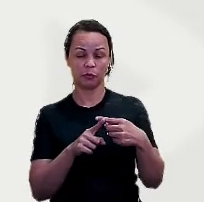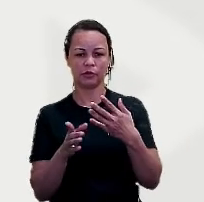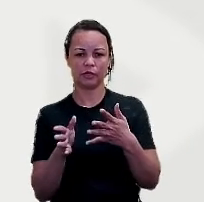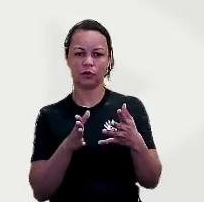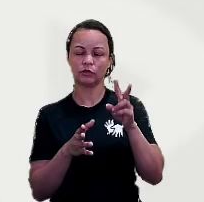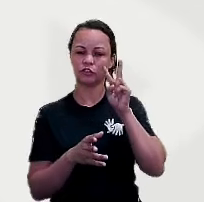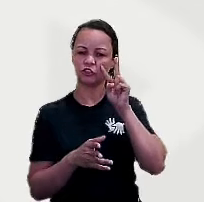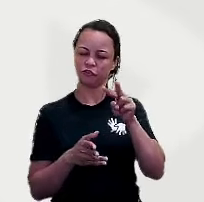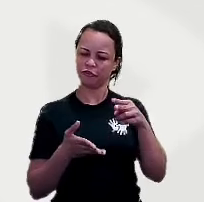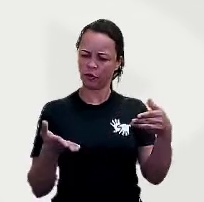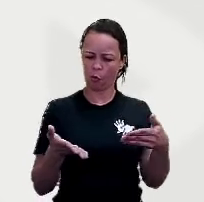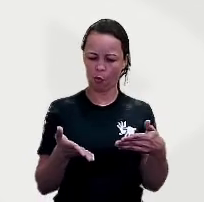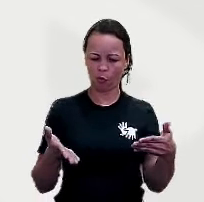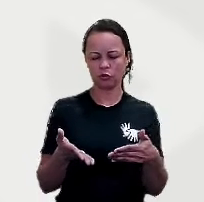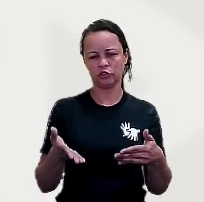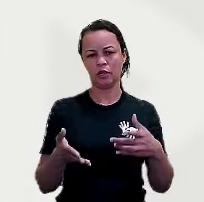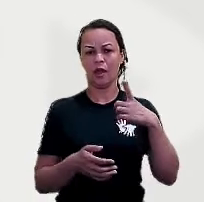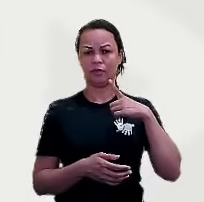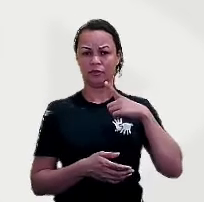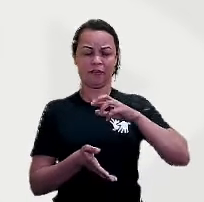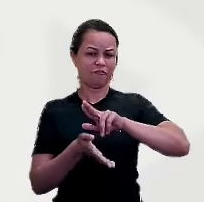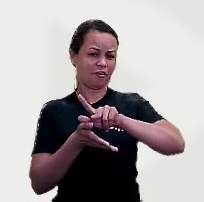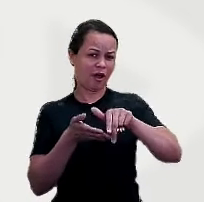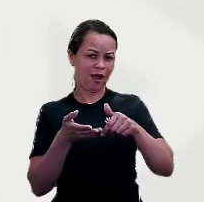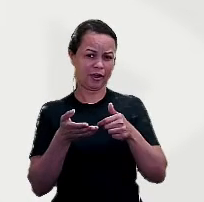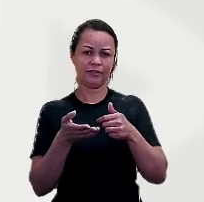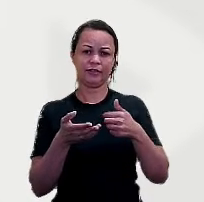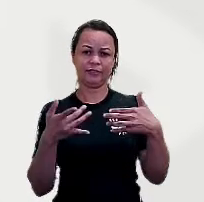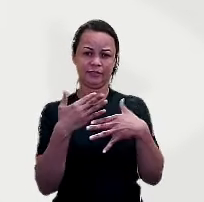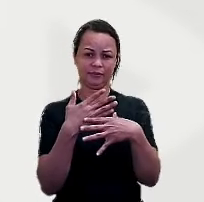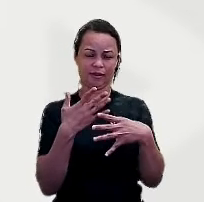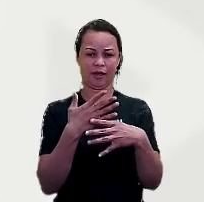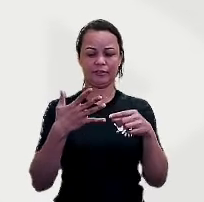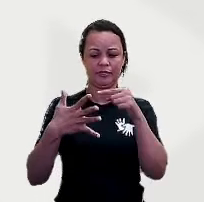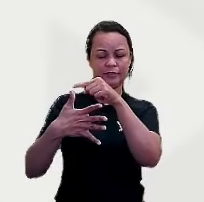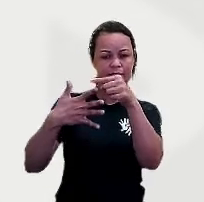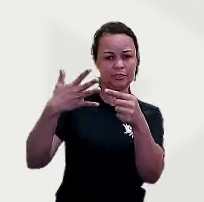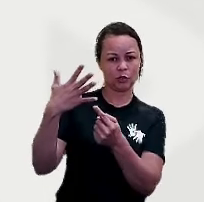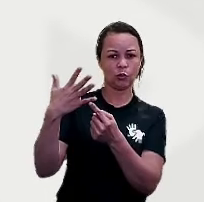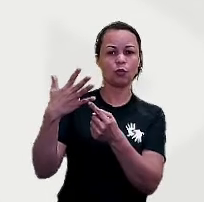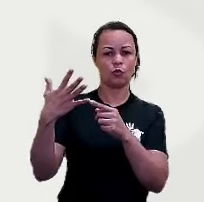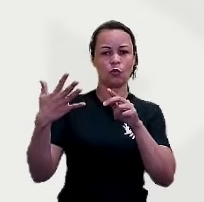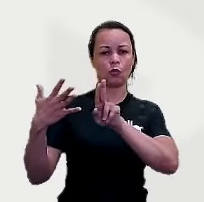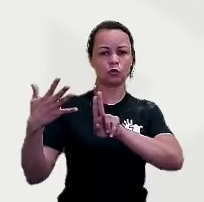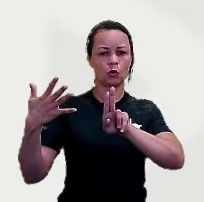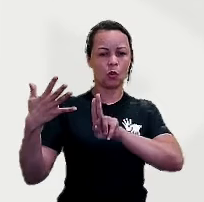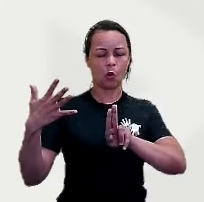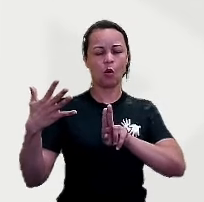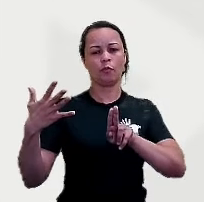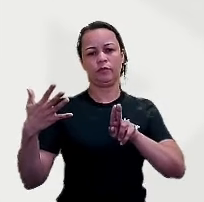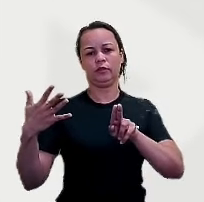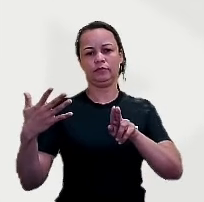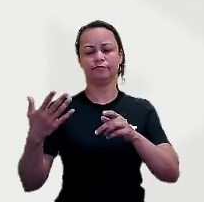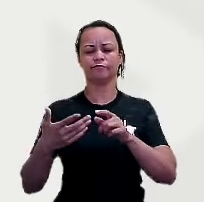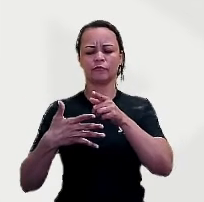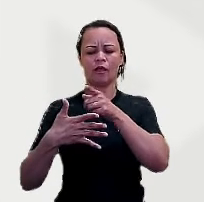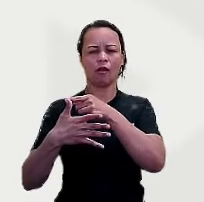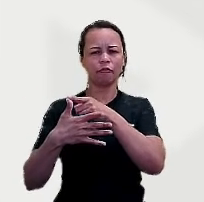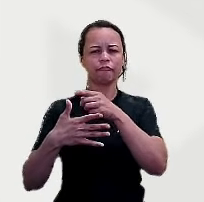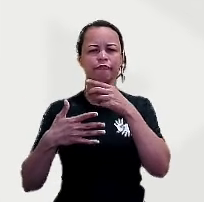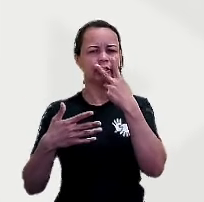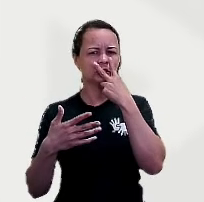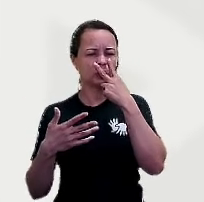na atualidade, existem 5 cidades no Brasil com o nome de Vitória. Vitória do Espírito